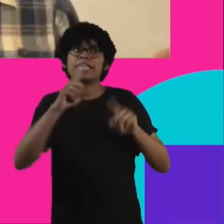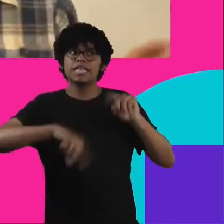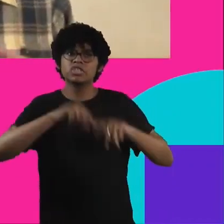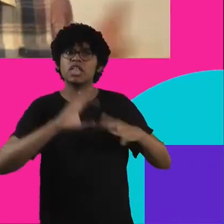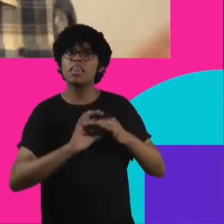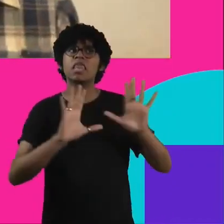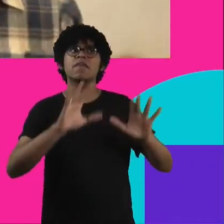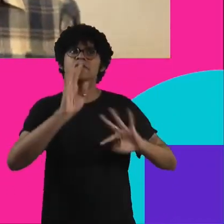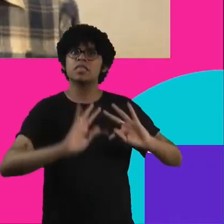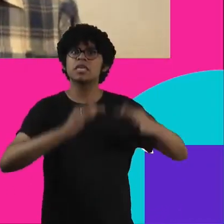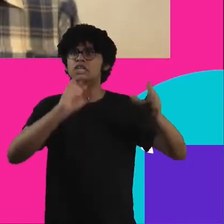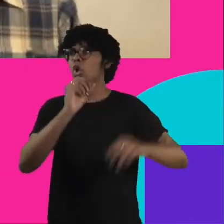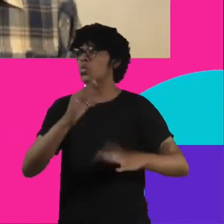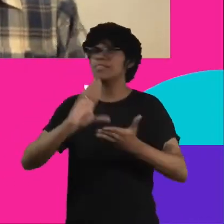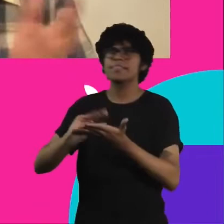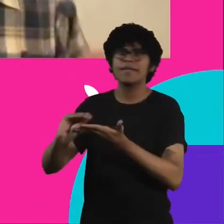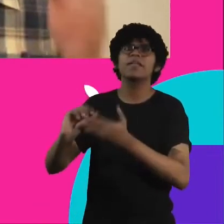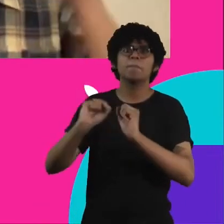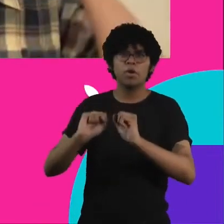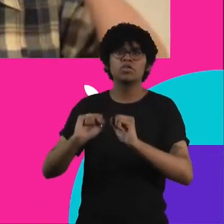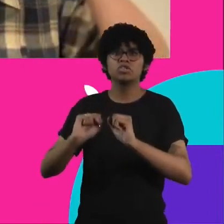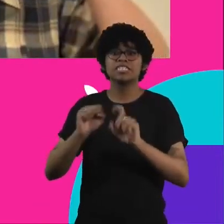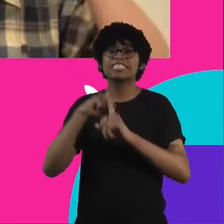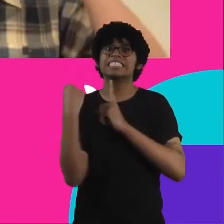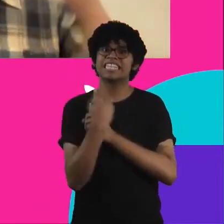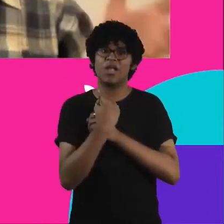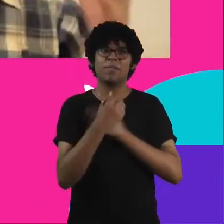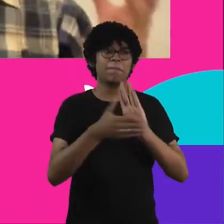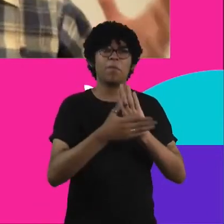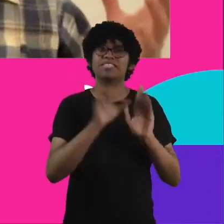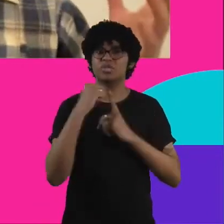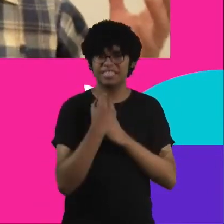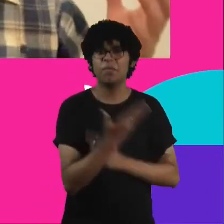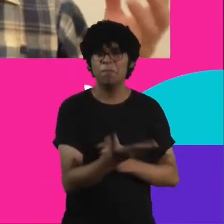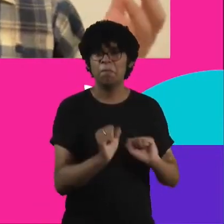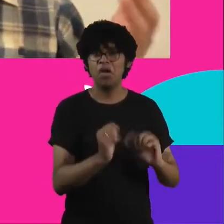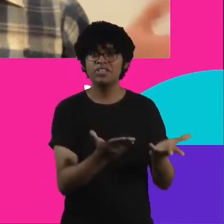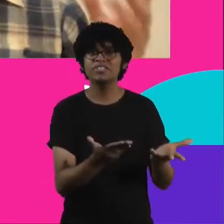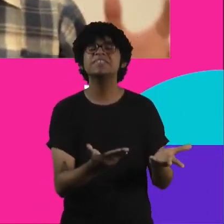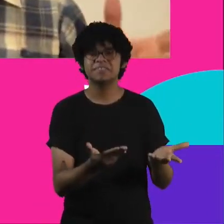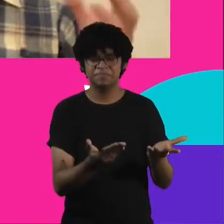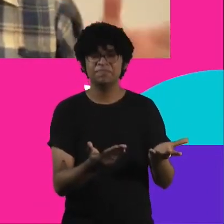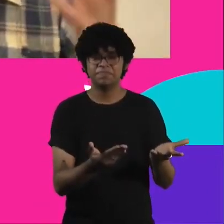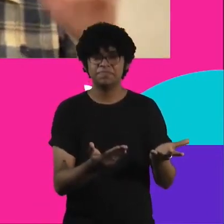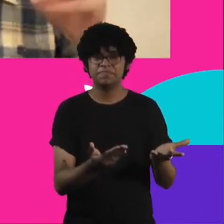a pressão para doar dados, tecnologia, etc., para causas sociais. Então,